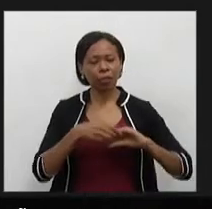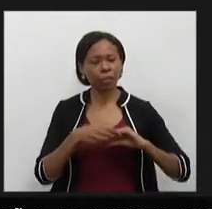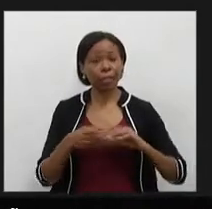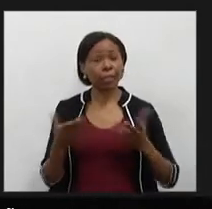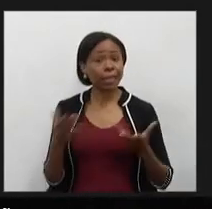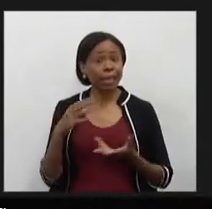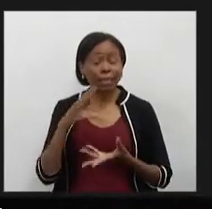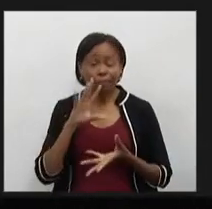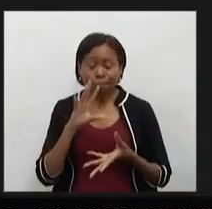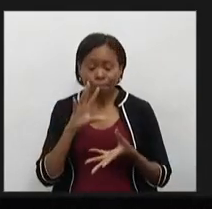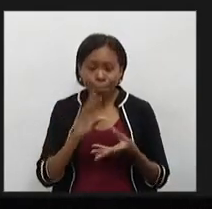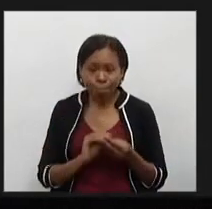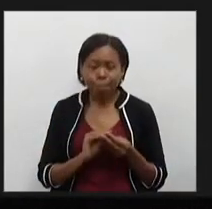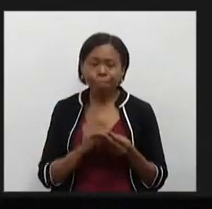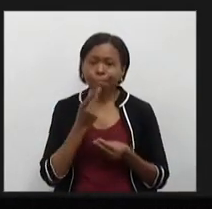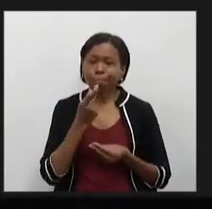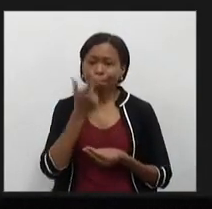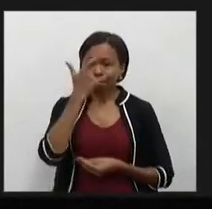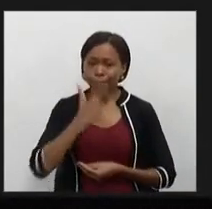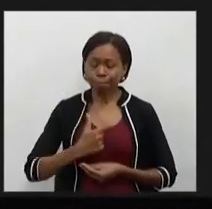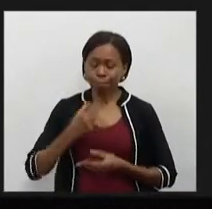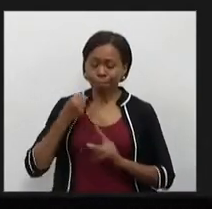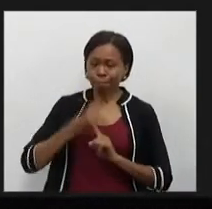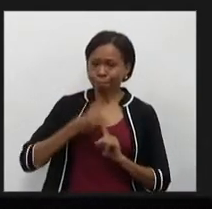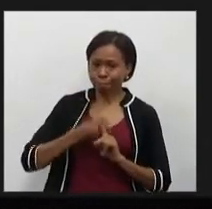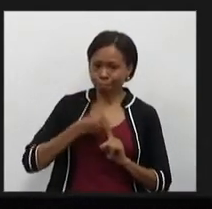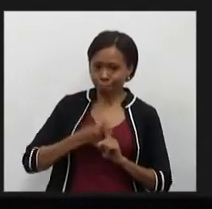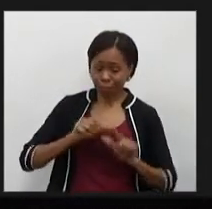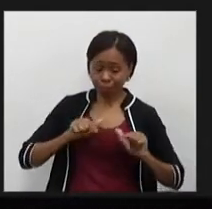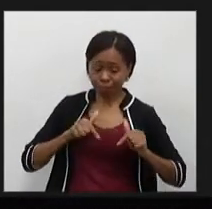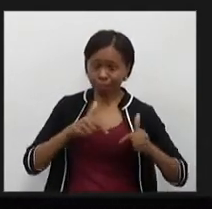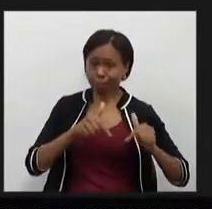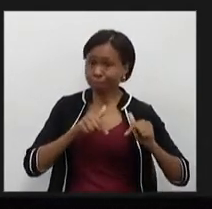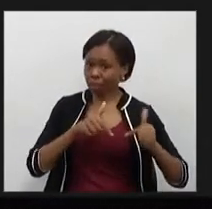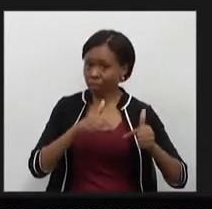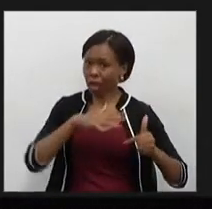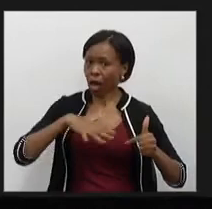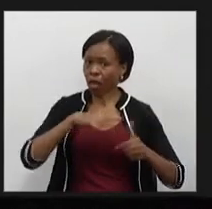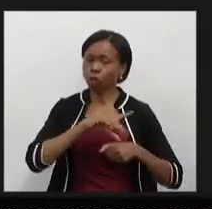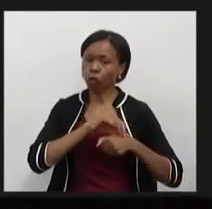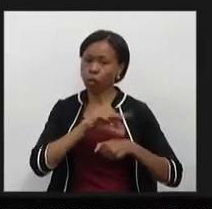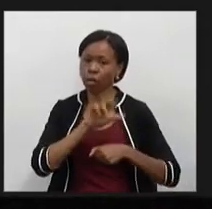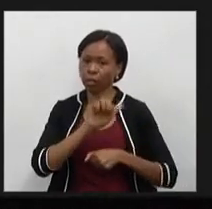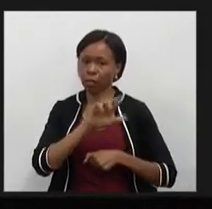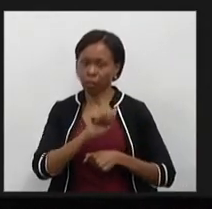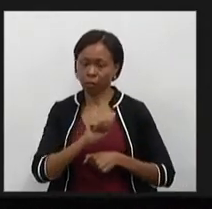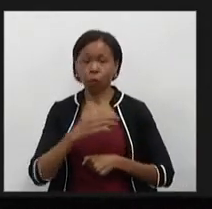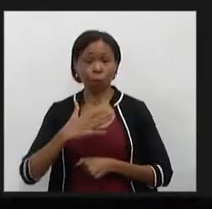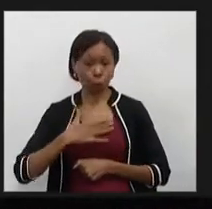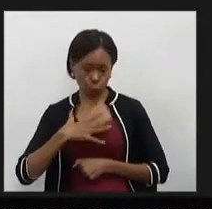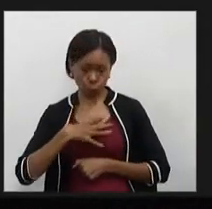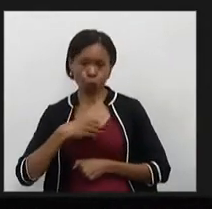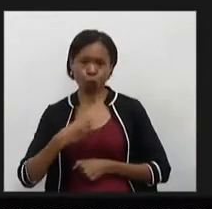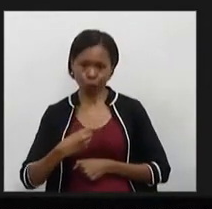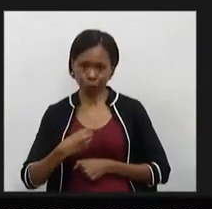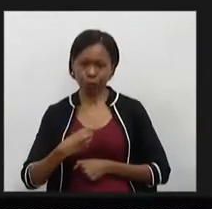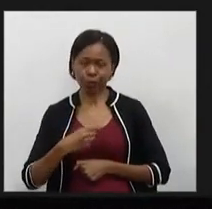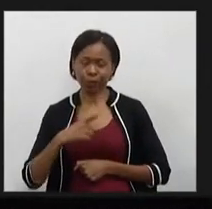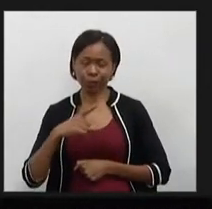aqui da minha luta, né, que é como ativista doenças raras, né? Eu tenho um filho, ele chama Bernardo Neto